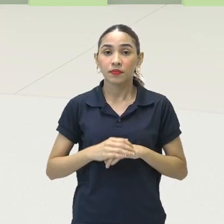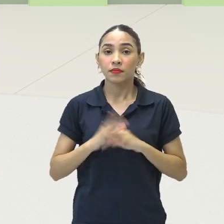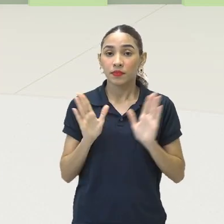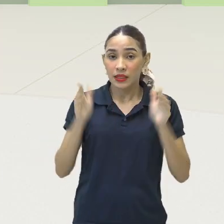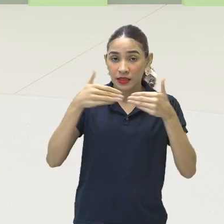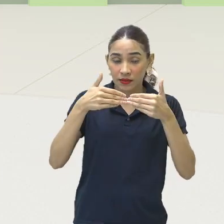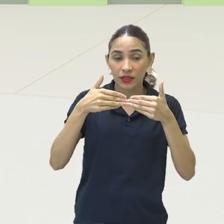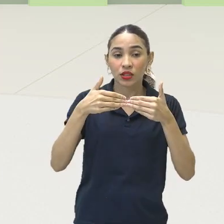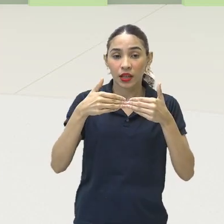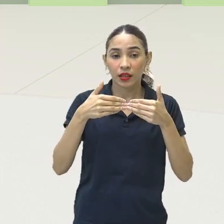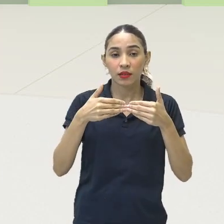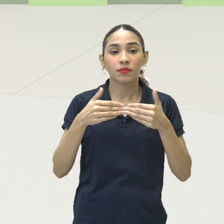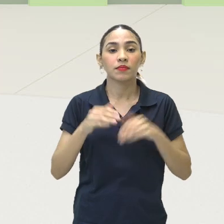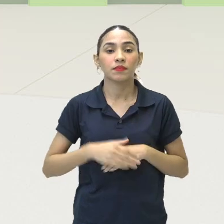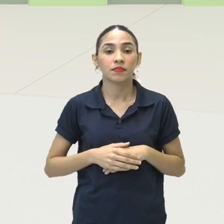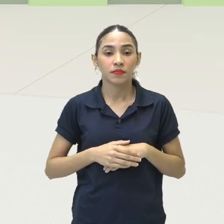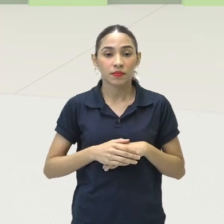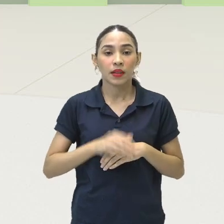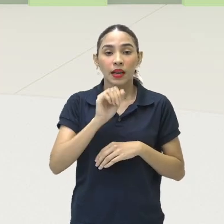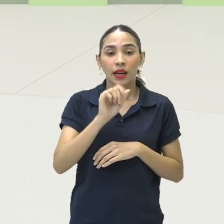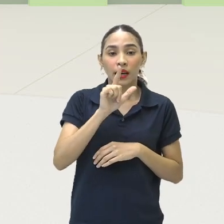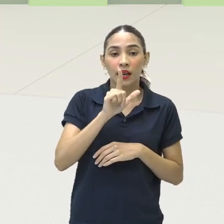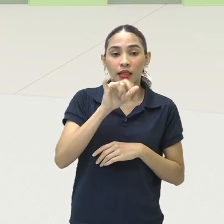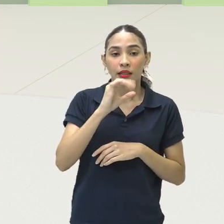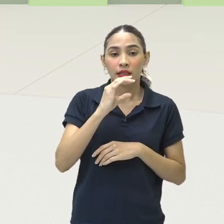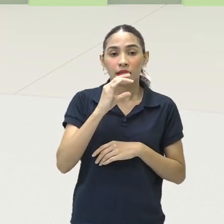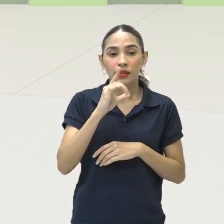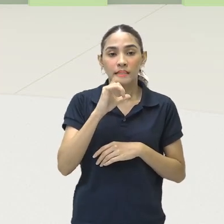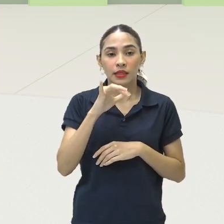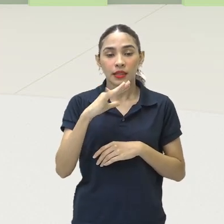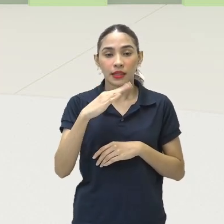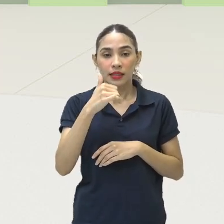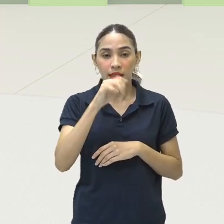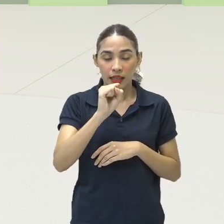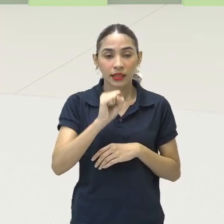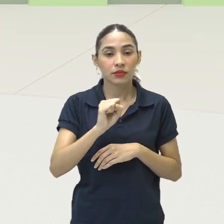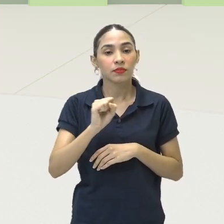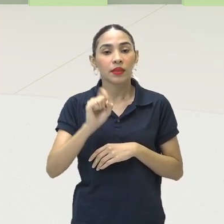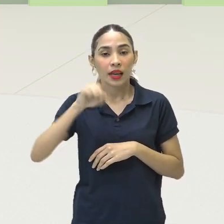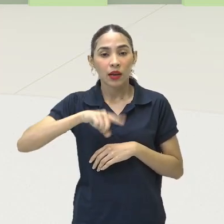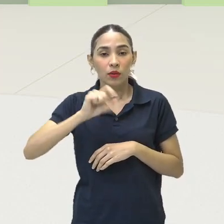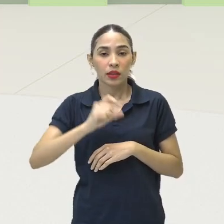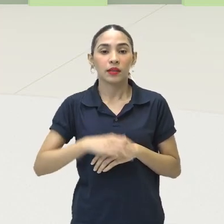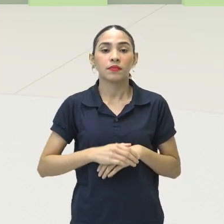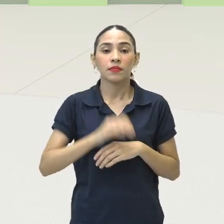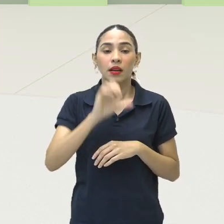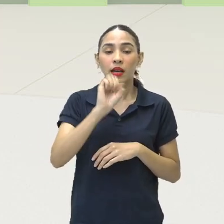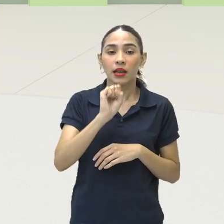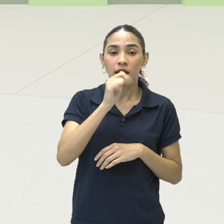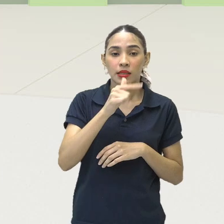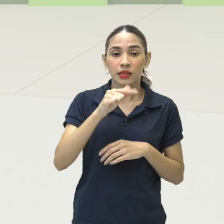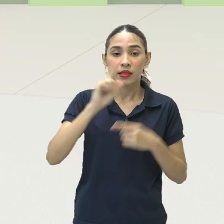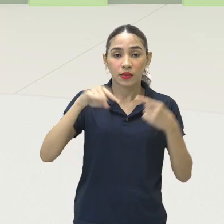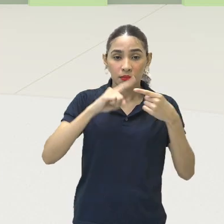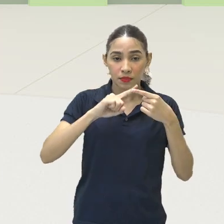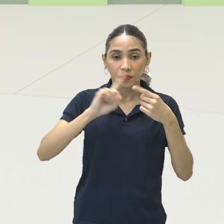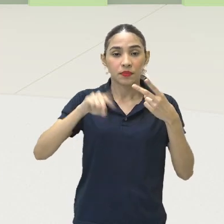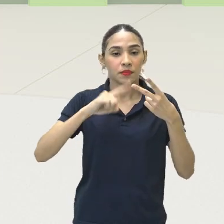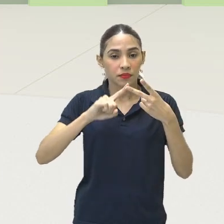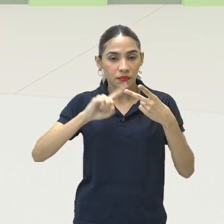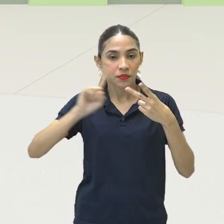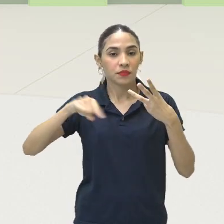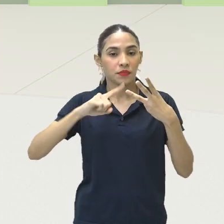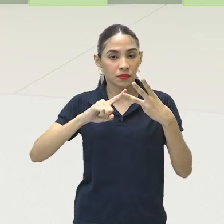cíclicas são classificadas em alicíclicas, sendo que as alicíclicas, elas vão ser saturada, insaturada, homocíclica ou